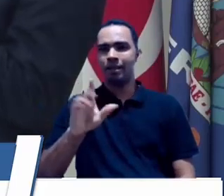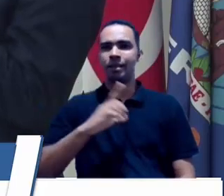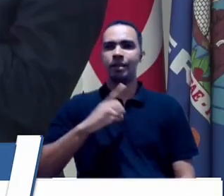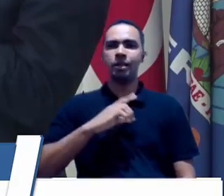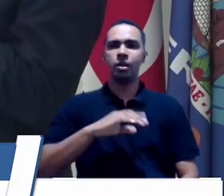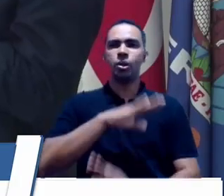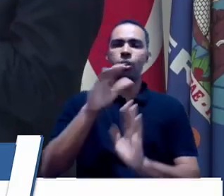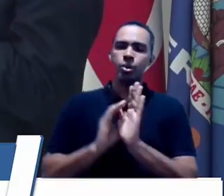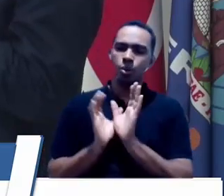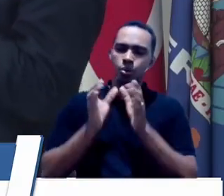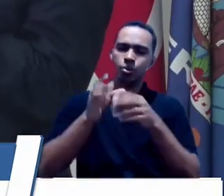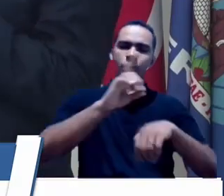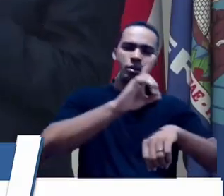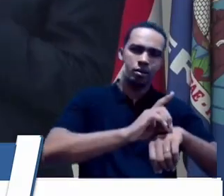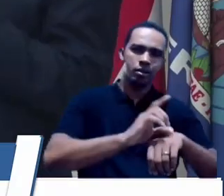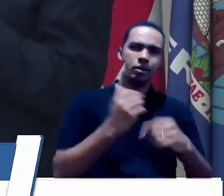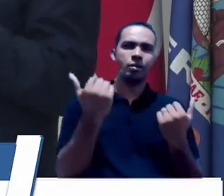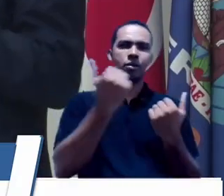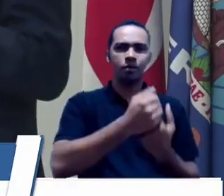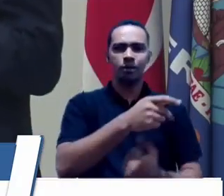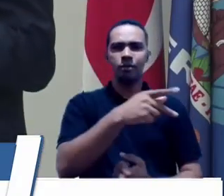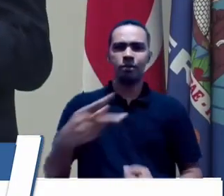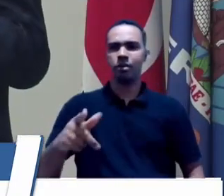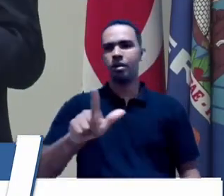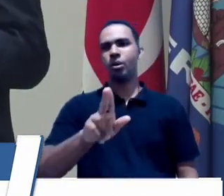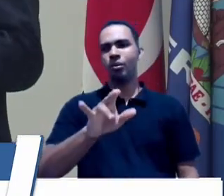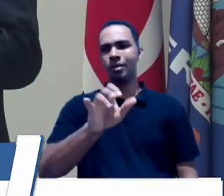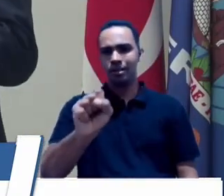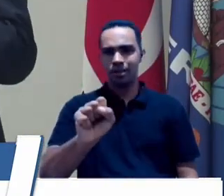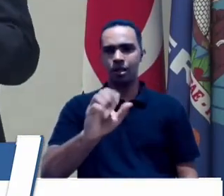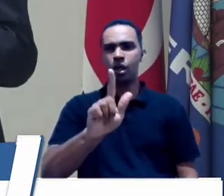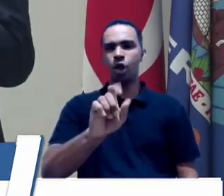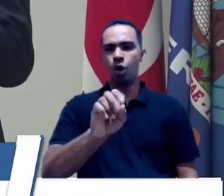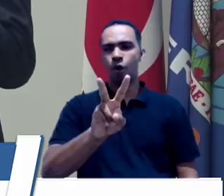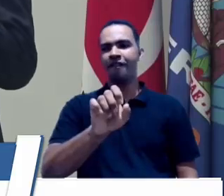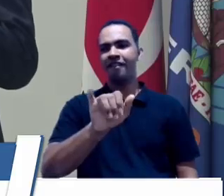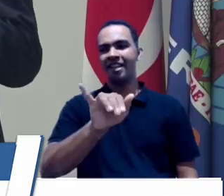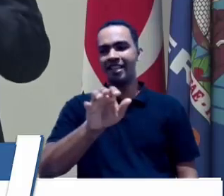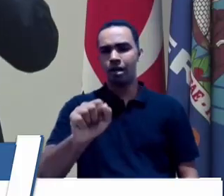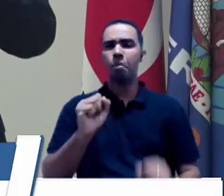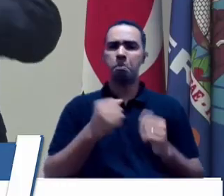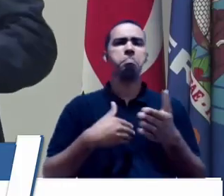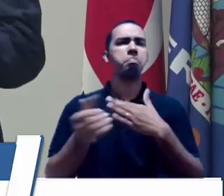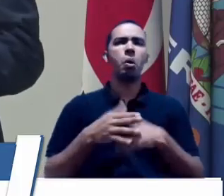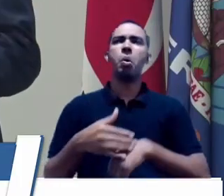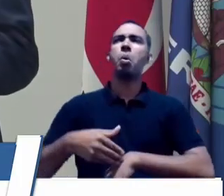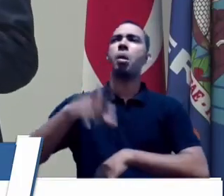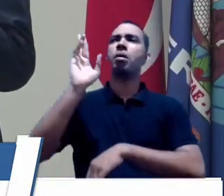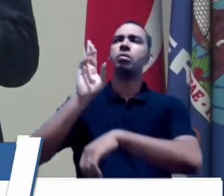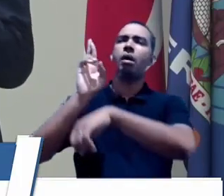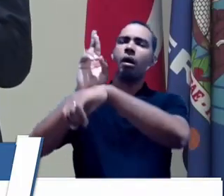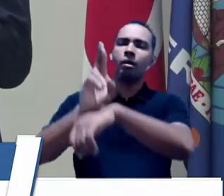diretoria, eu tenho uma vice-presidente, Luísa Gouveia, que eu posso ir para qualquer lugar representando a OAB, que essa